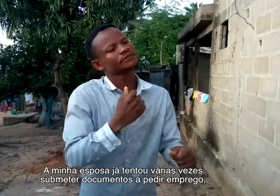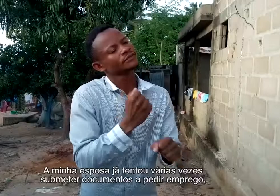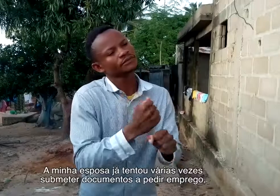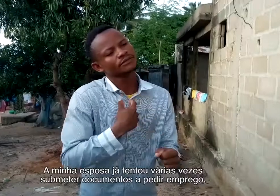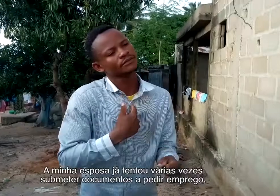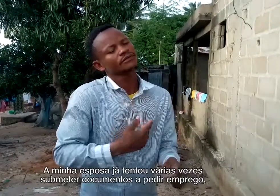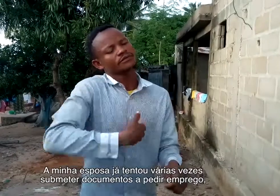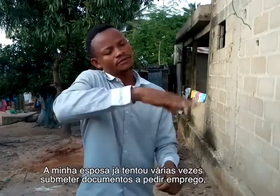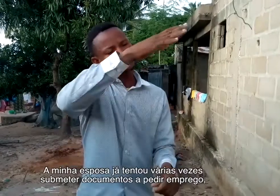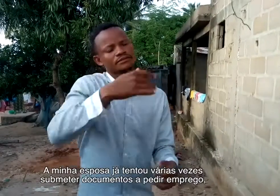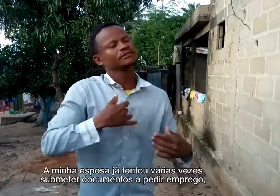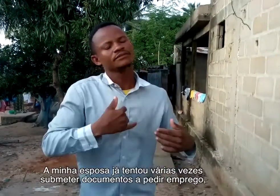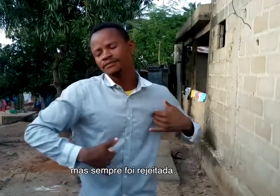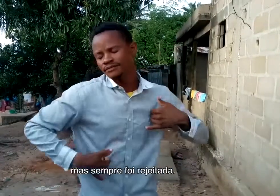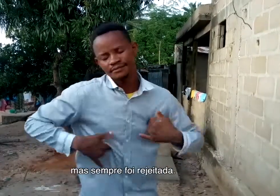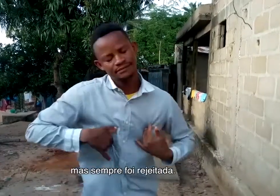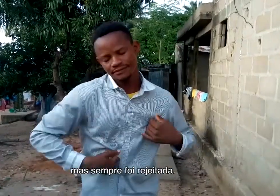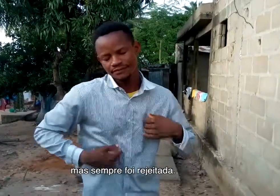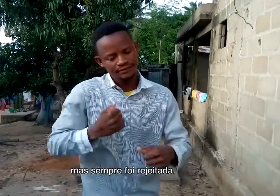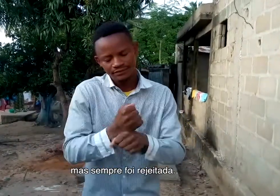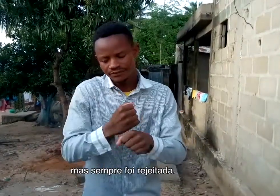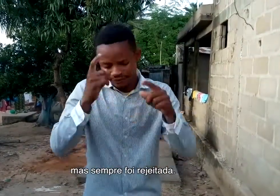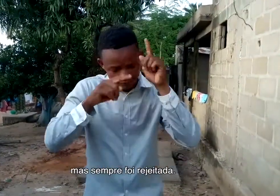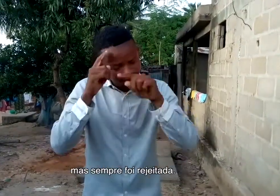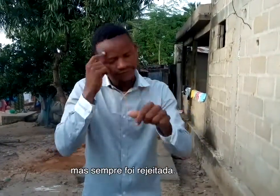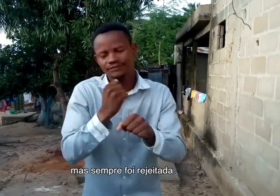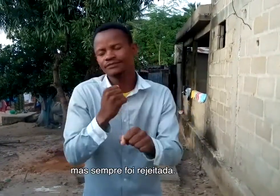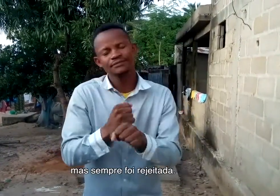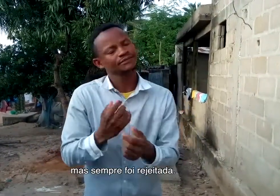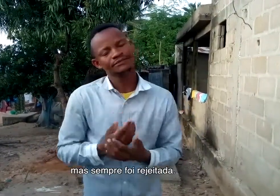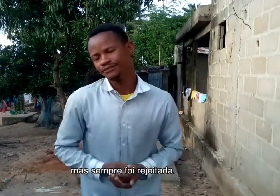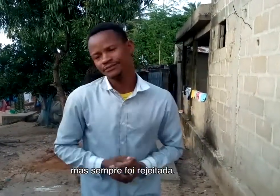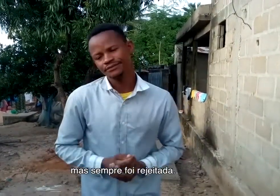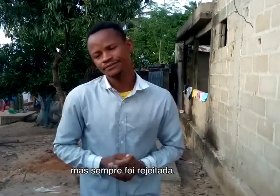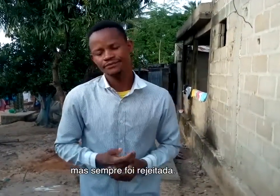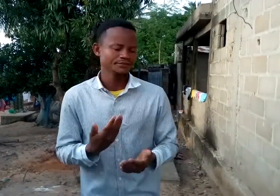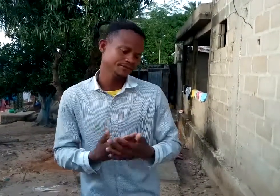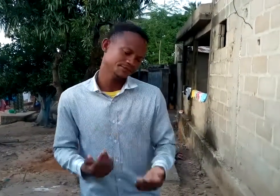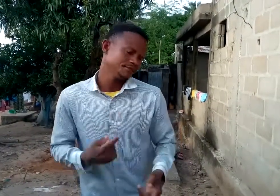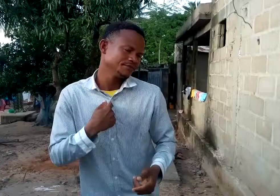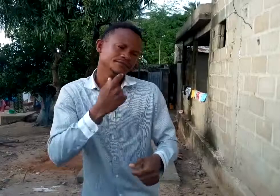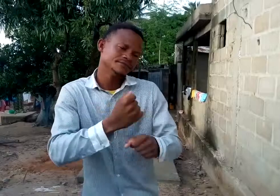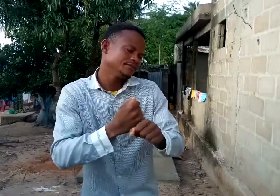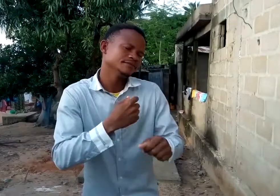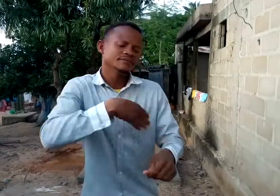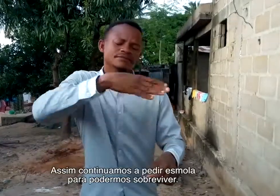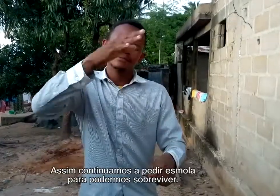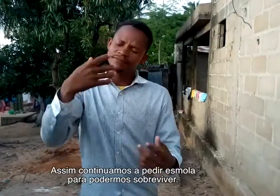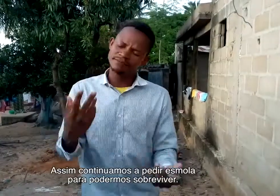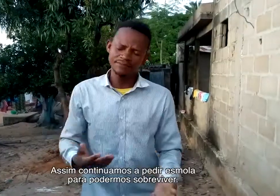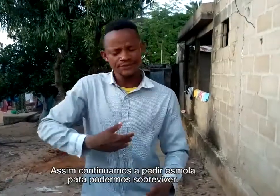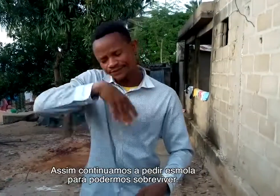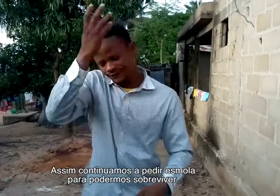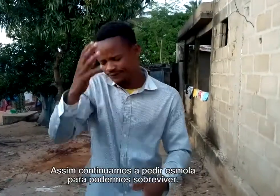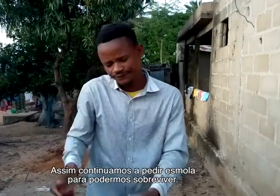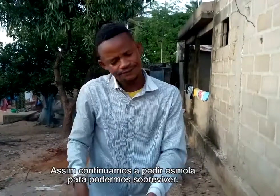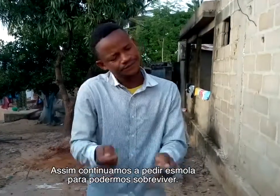instituições a pedir um emprego e sempre foi rejeitada. Assim